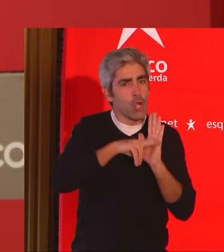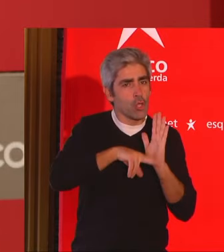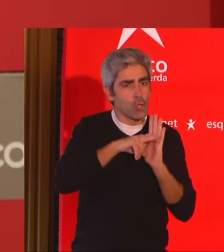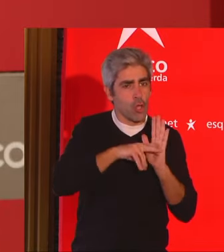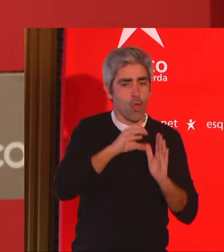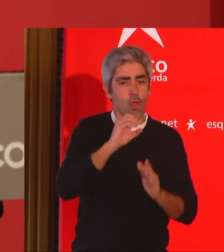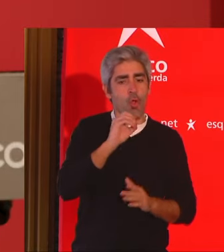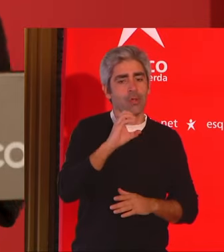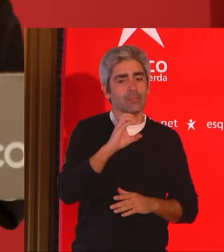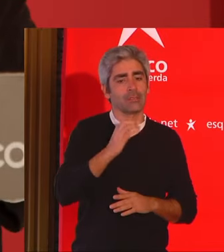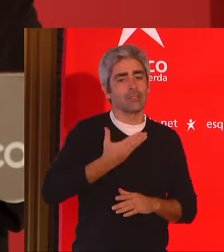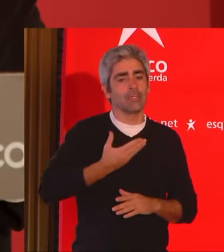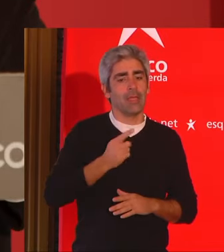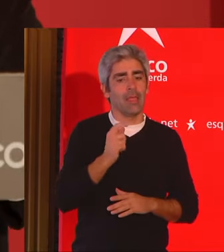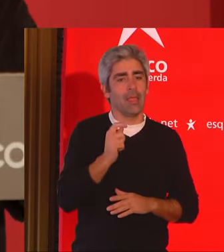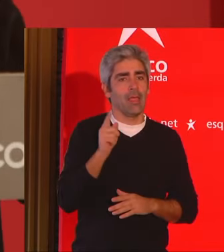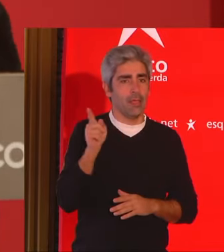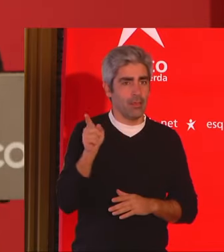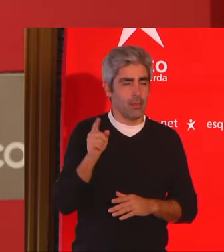da OCDE,